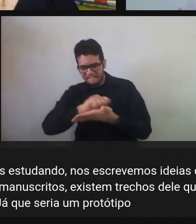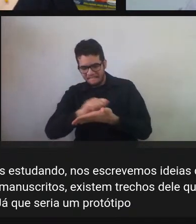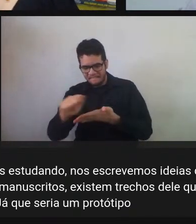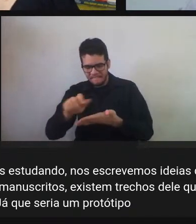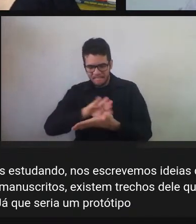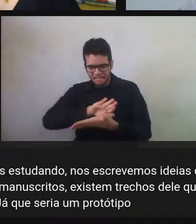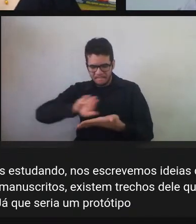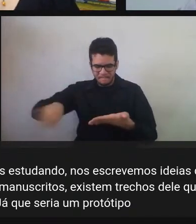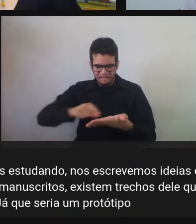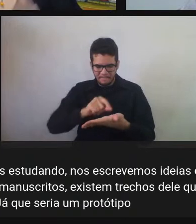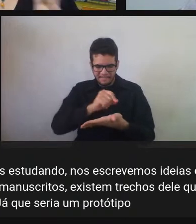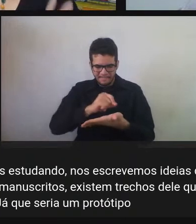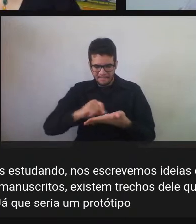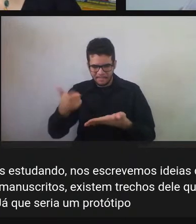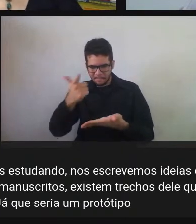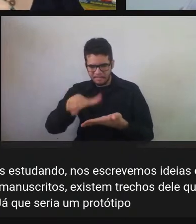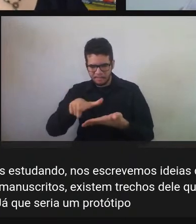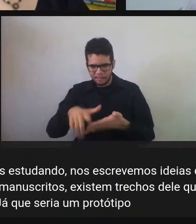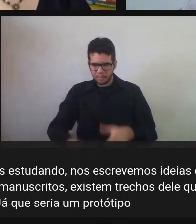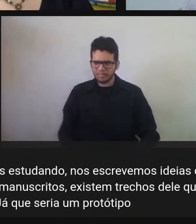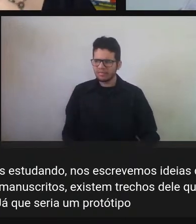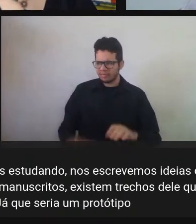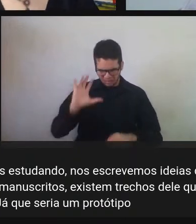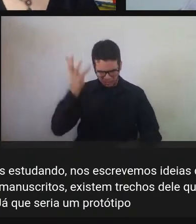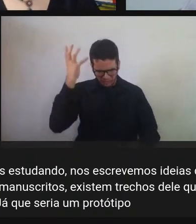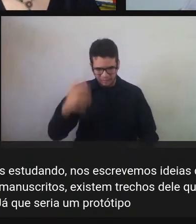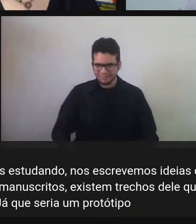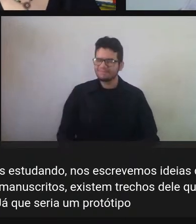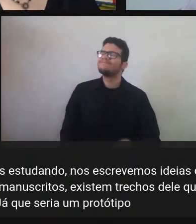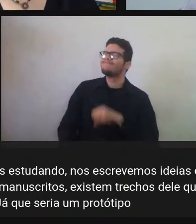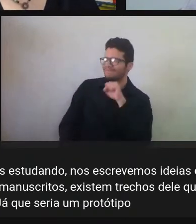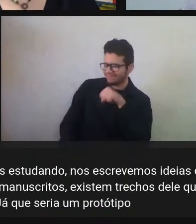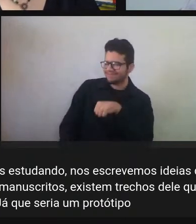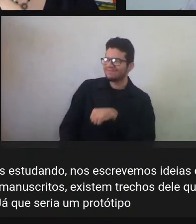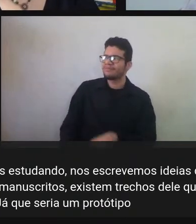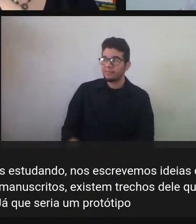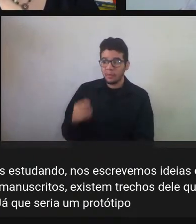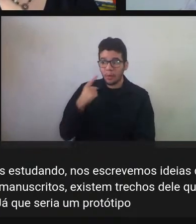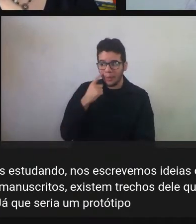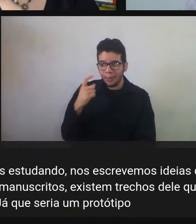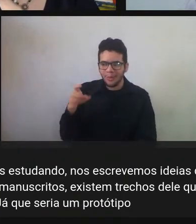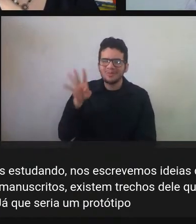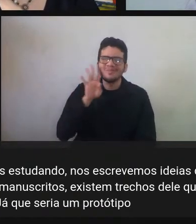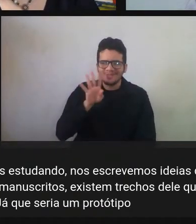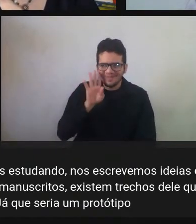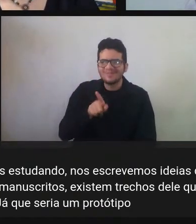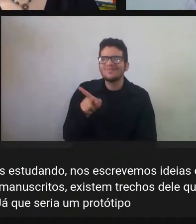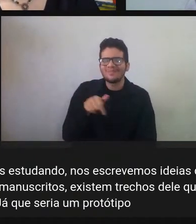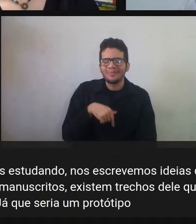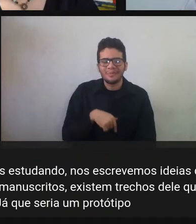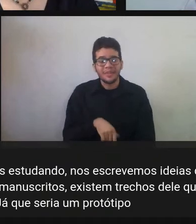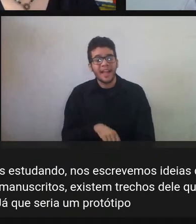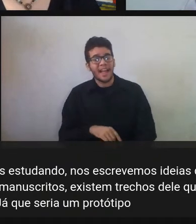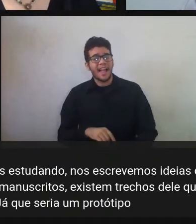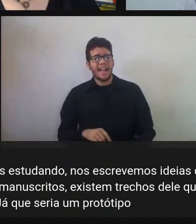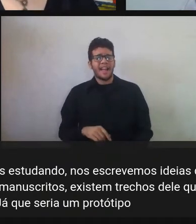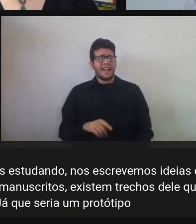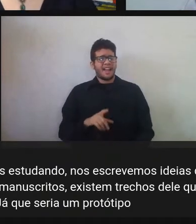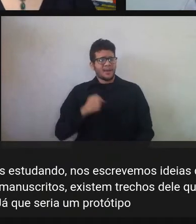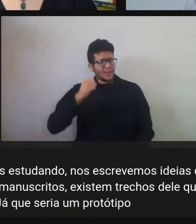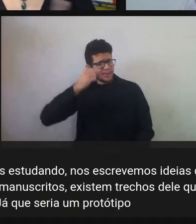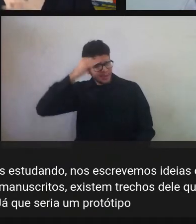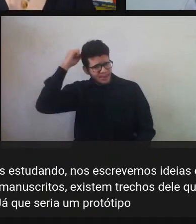sim essa é a coisa mais legal porque vejam o Soussi escreve desde